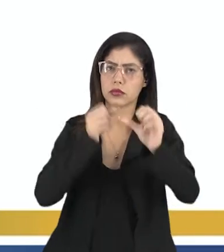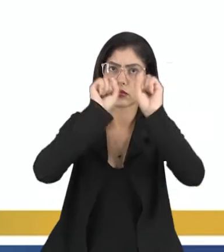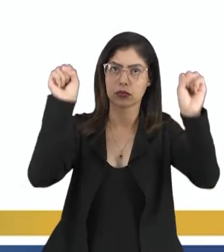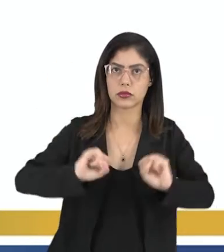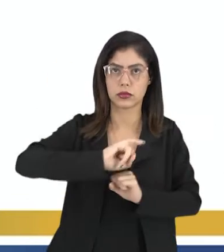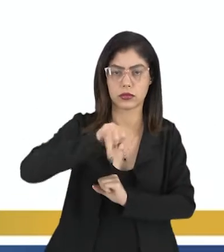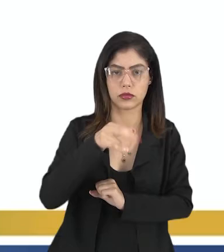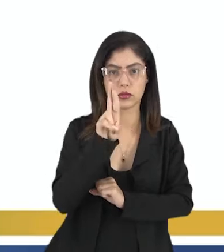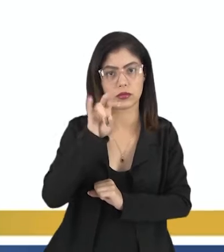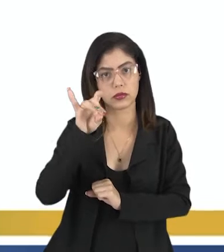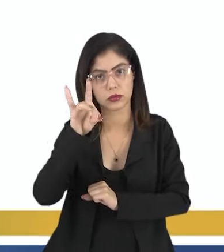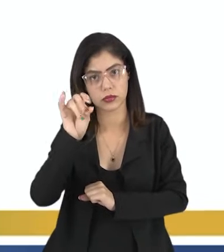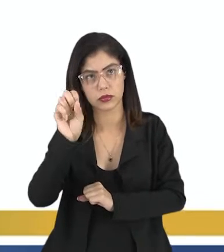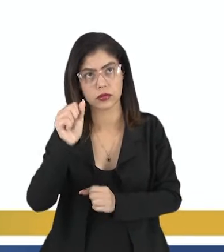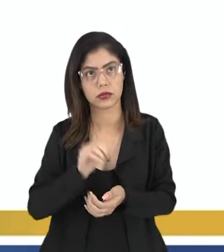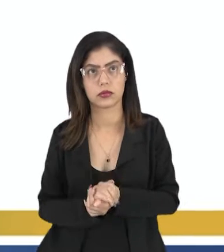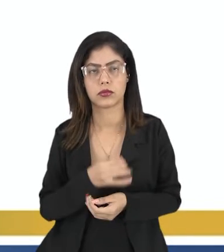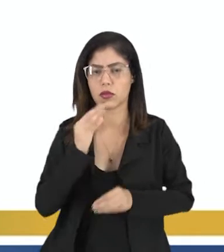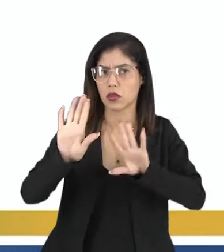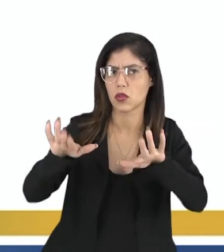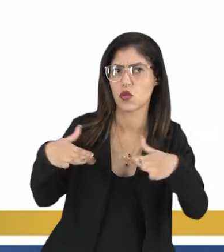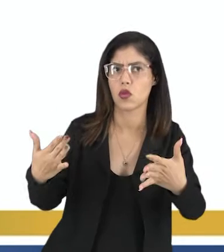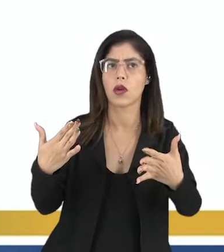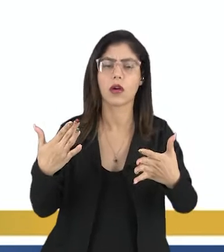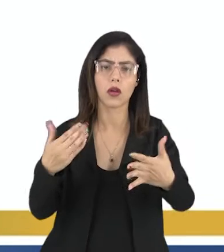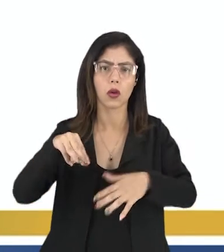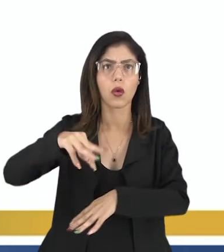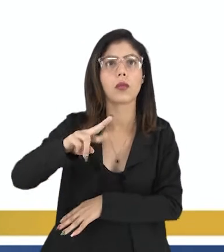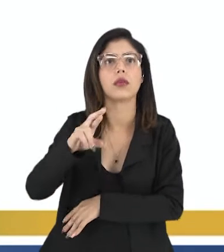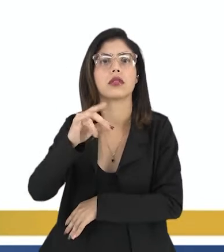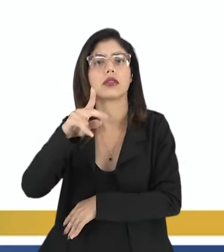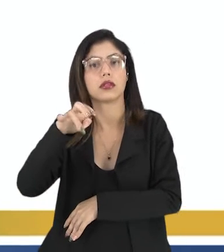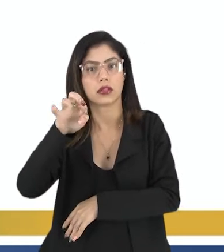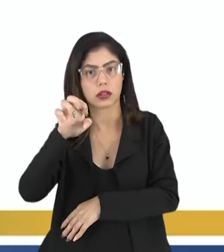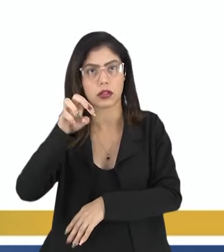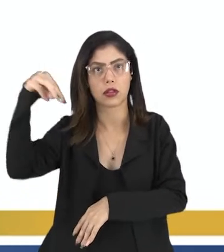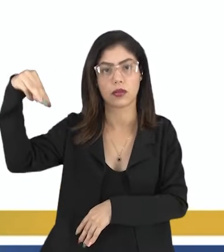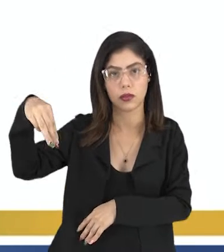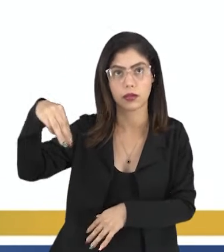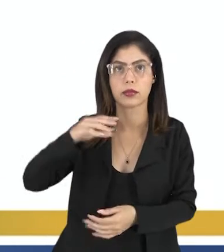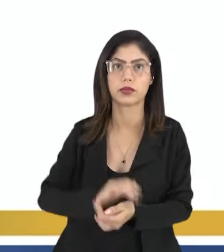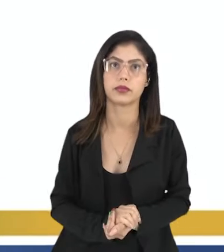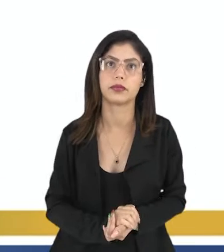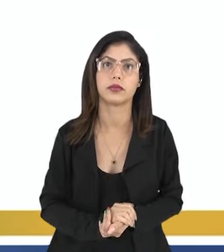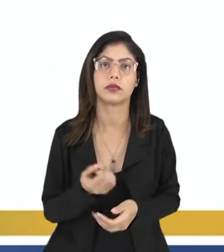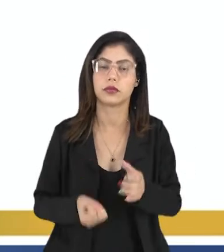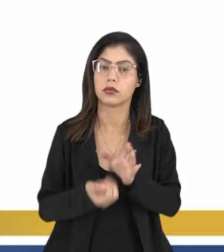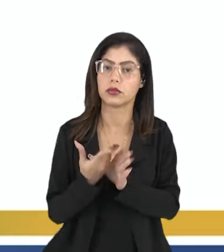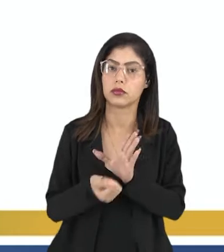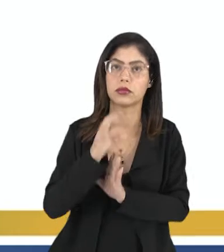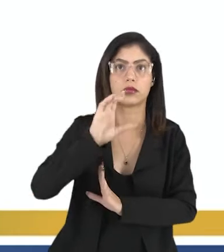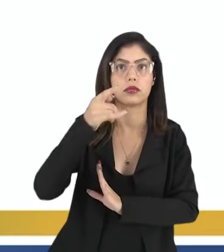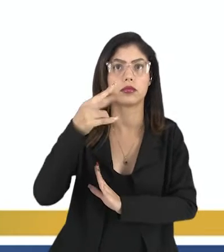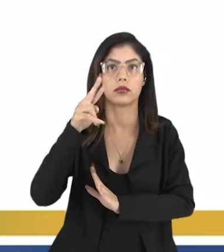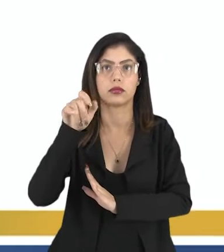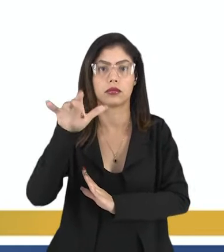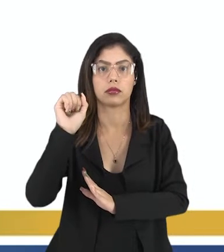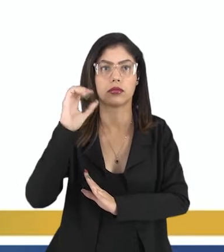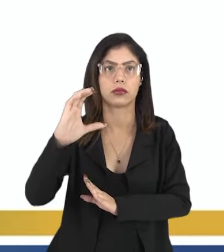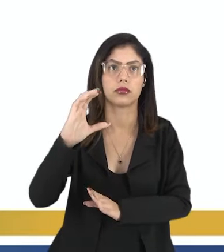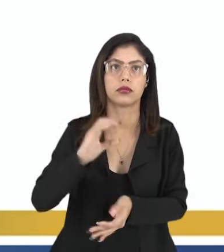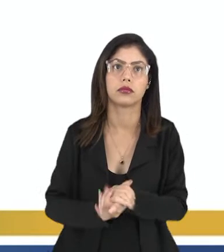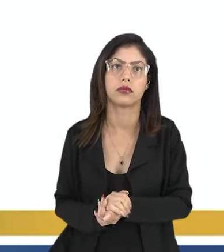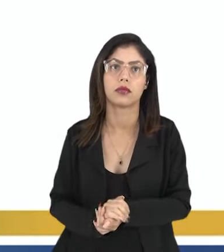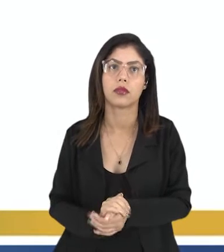no sistema de juros compostos qual será o montante produzido por um capital aplicado a uma taxa